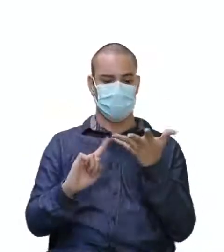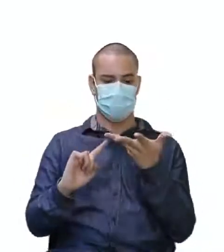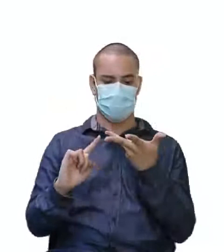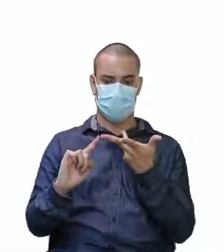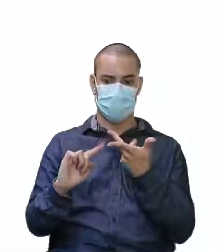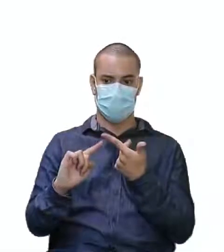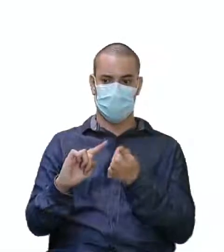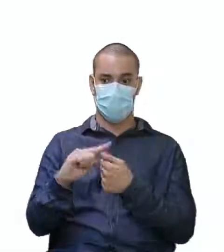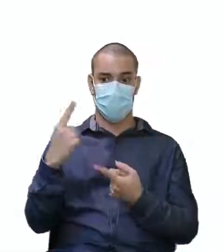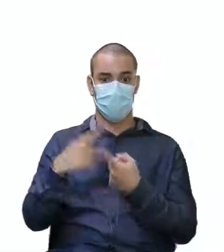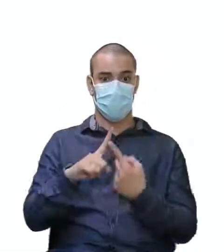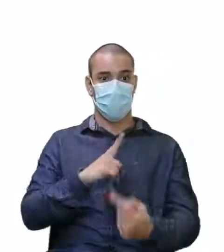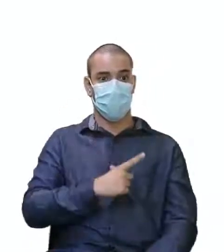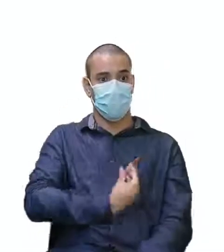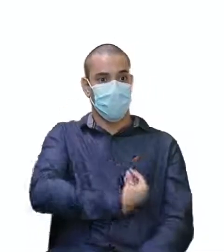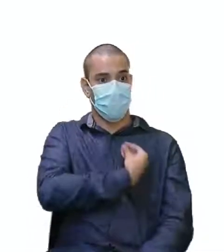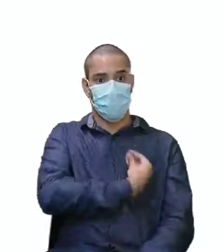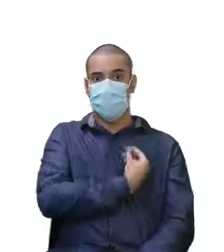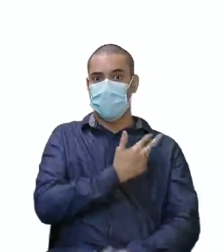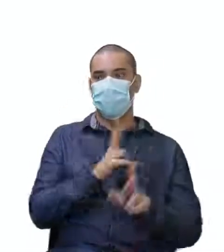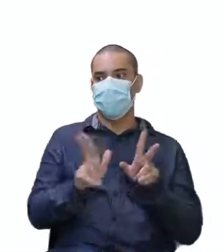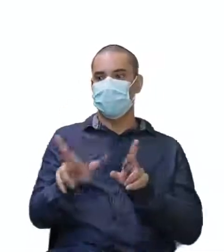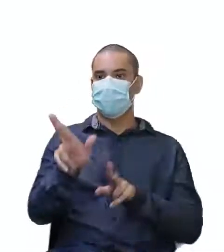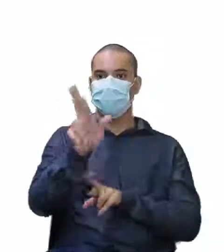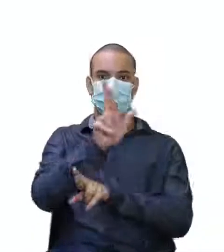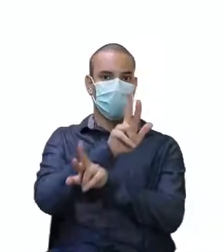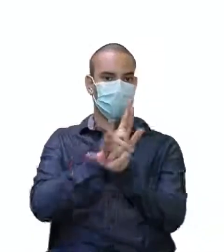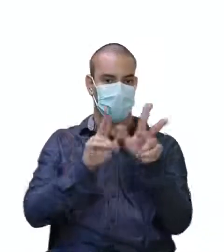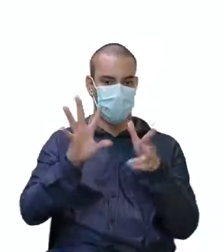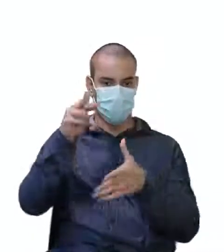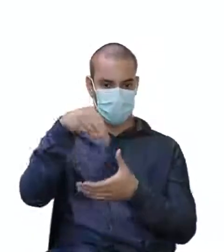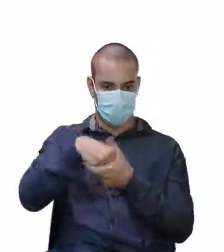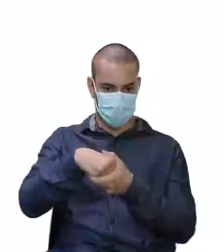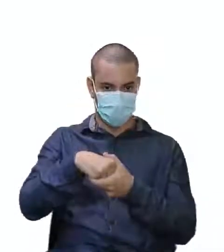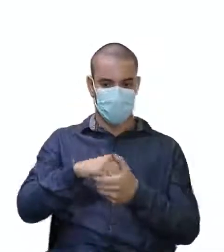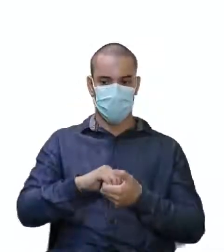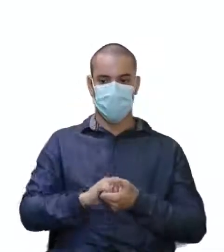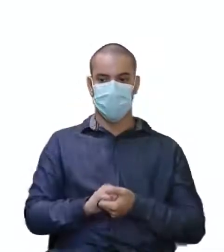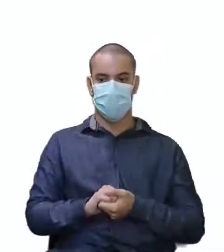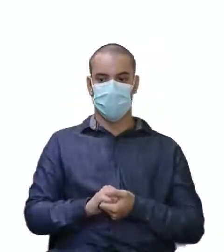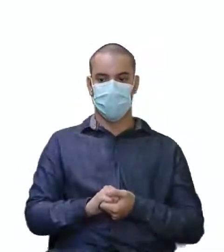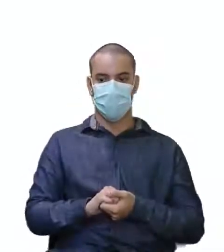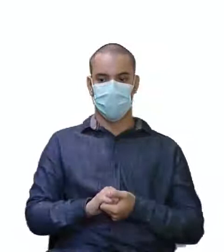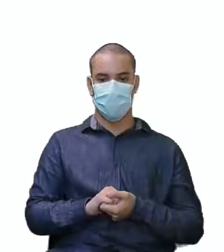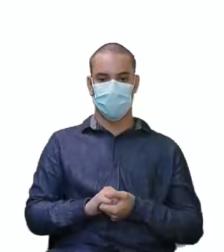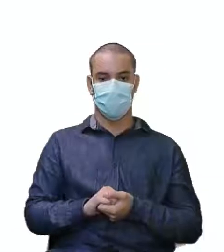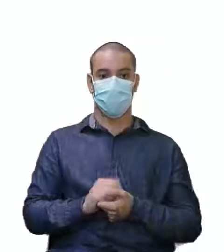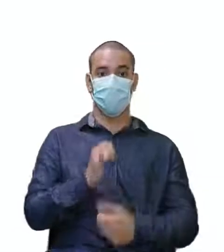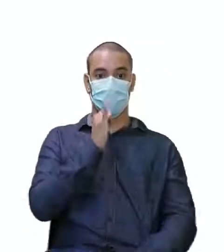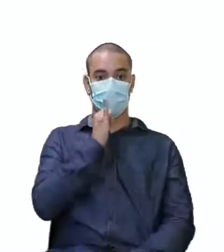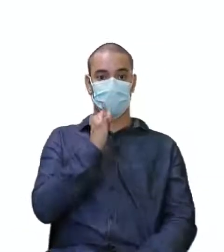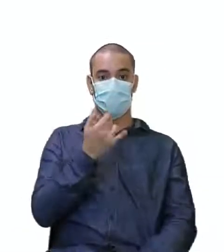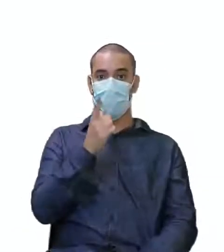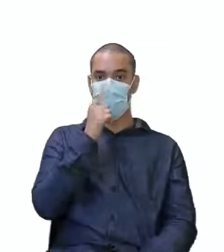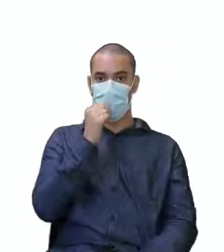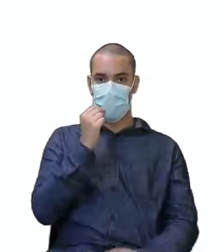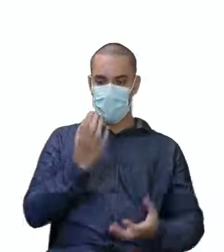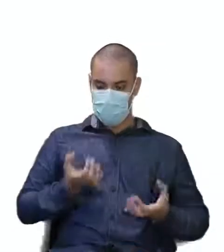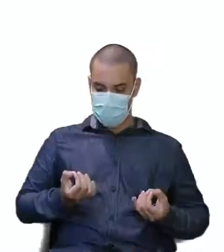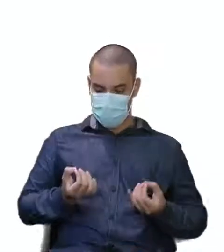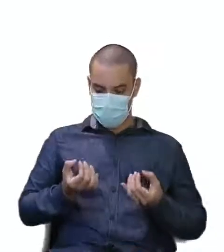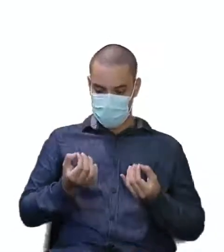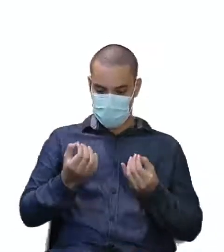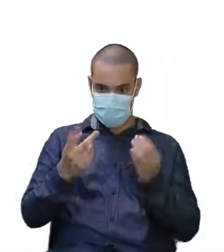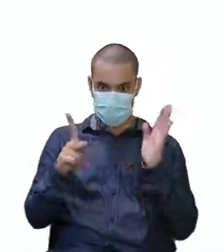Porque existem várias vidas de diferentes formas, tá? O micro-organismo aquático, ele vai estar lá,